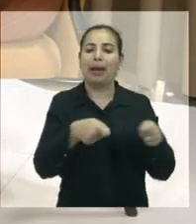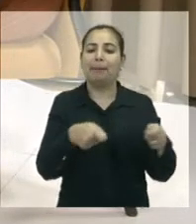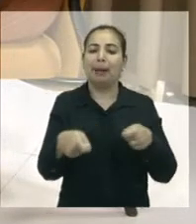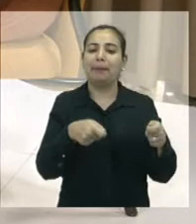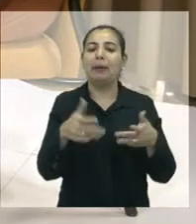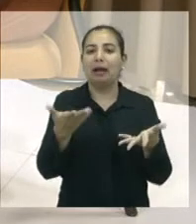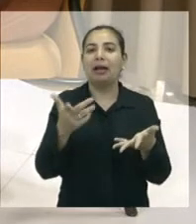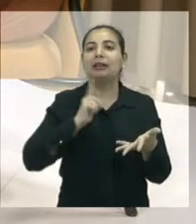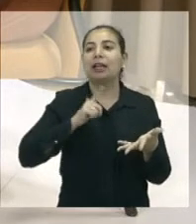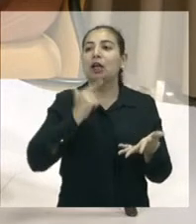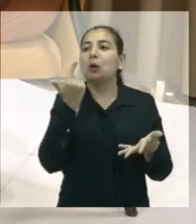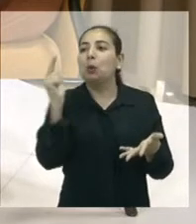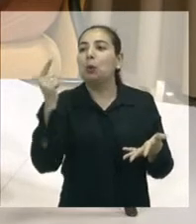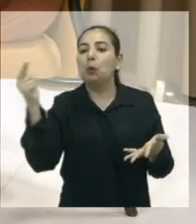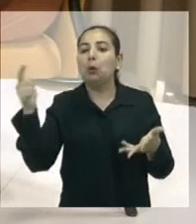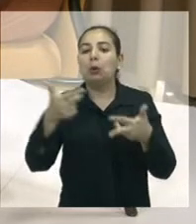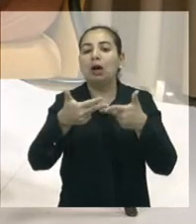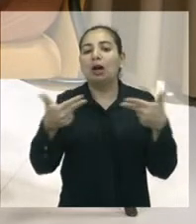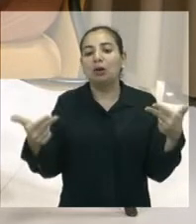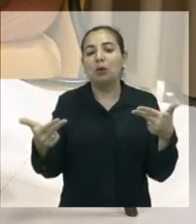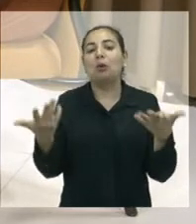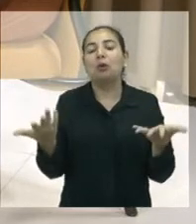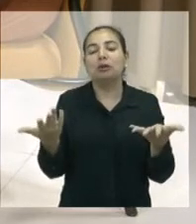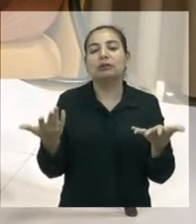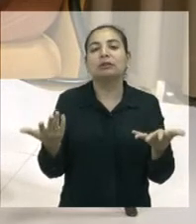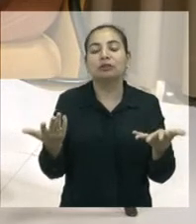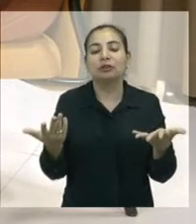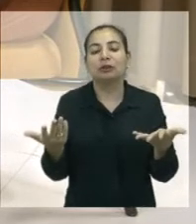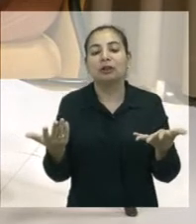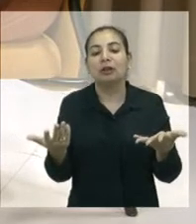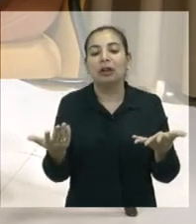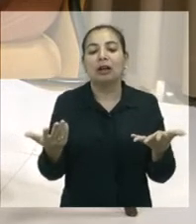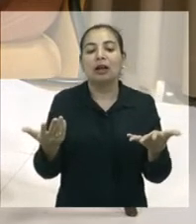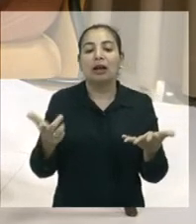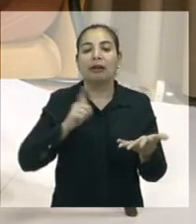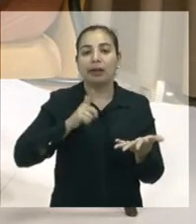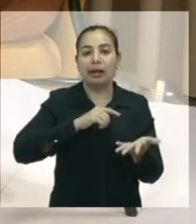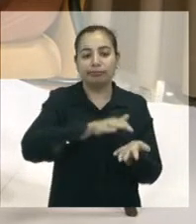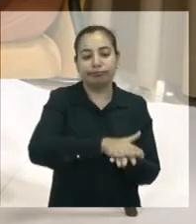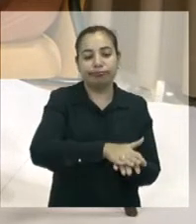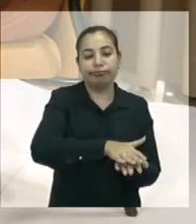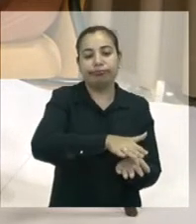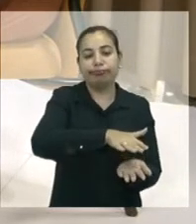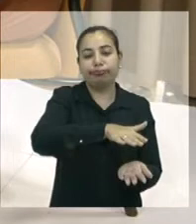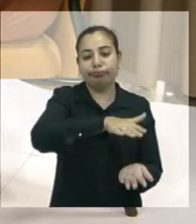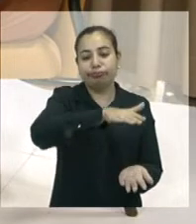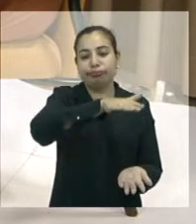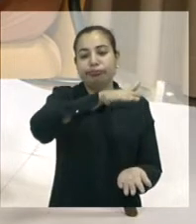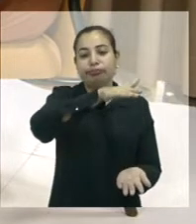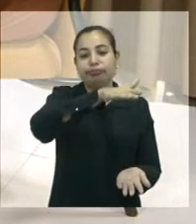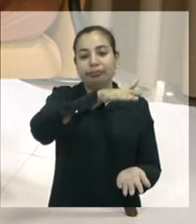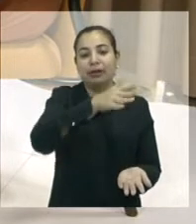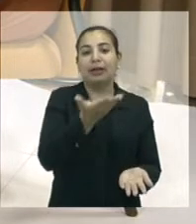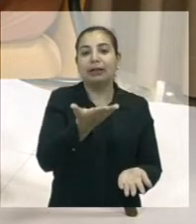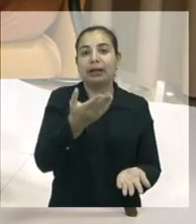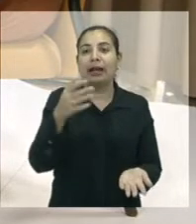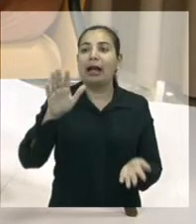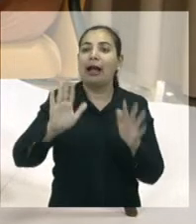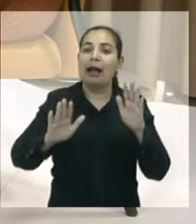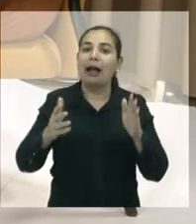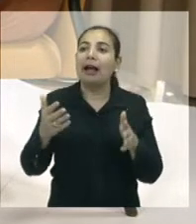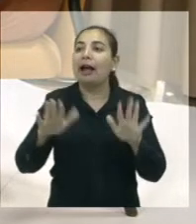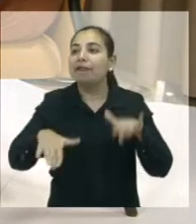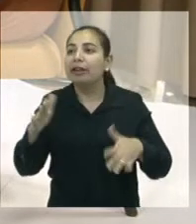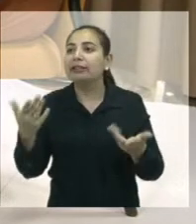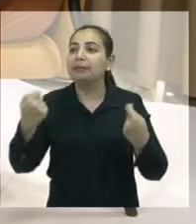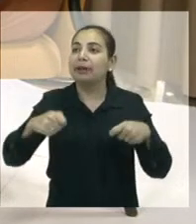vão, né, de uma forma bem clara, empilhar, aumentar a quantidade e o resultado é a necessidade da população e a